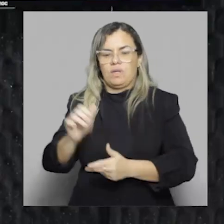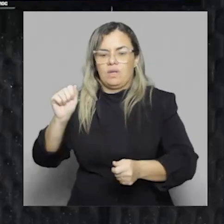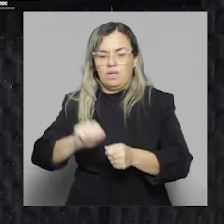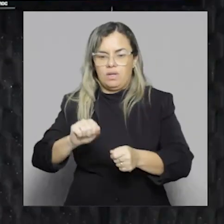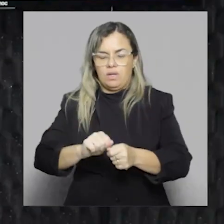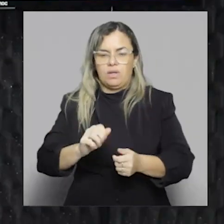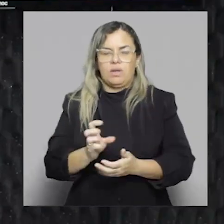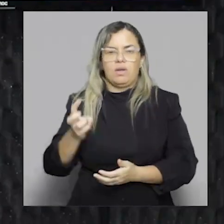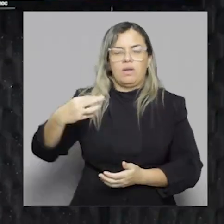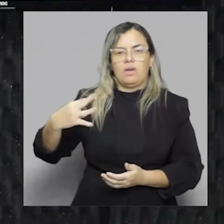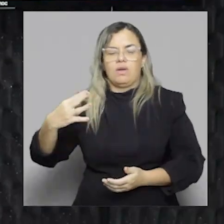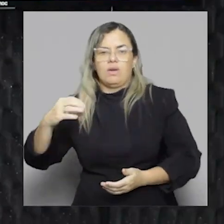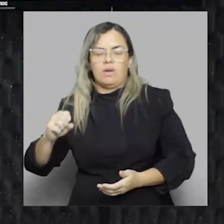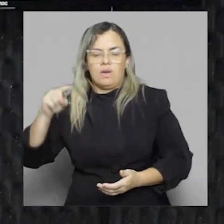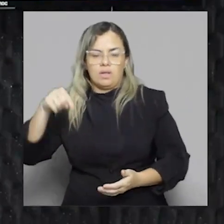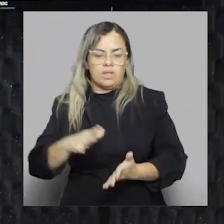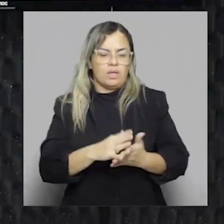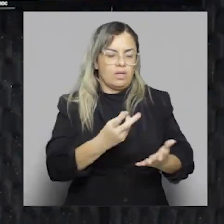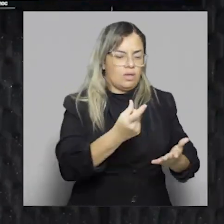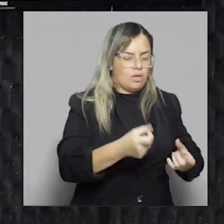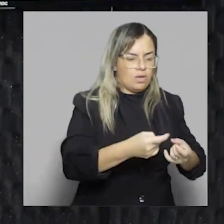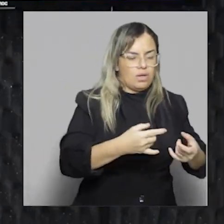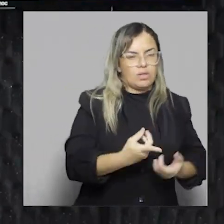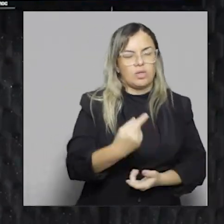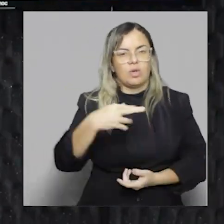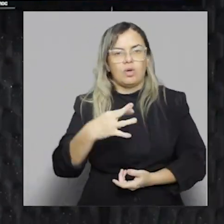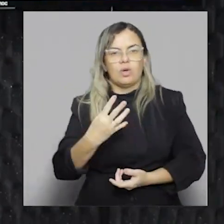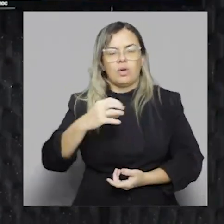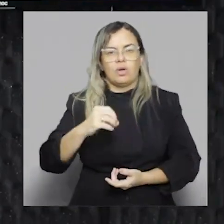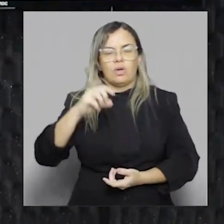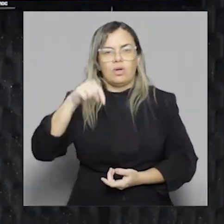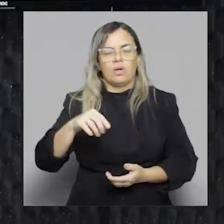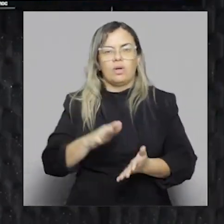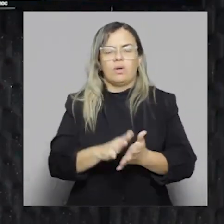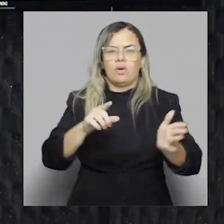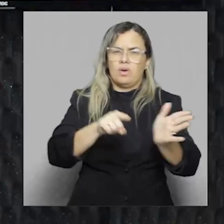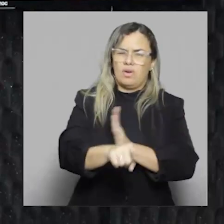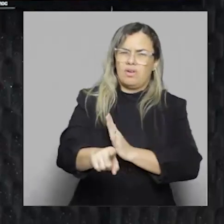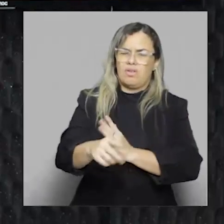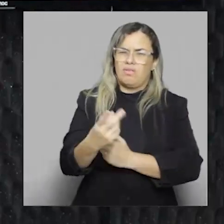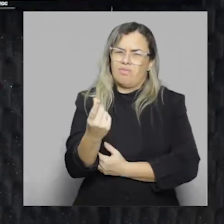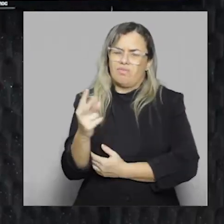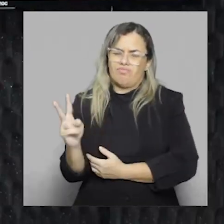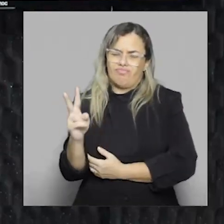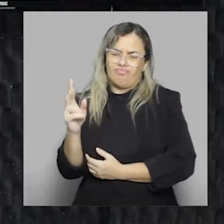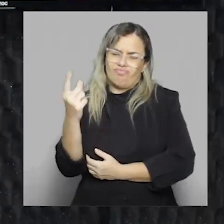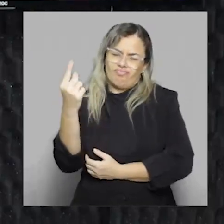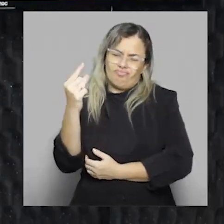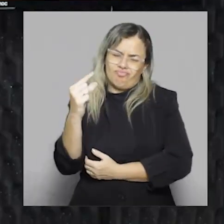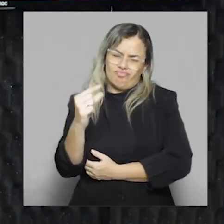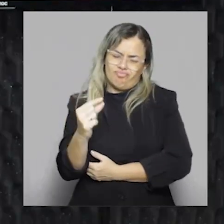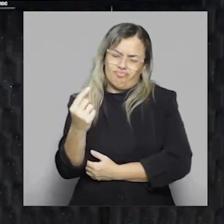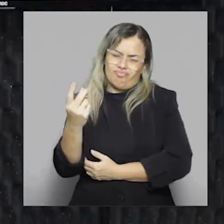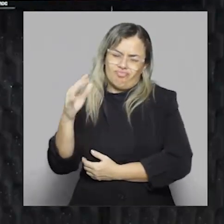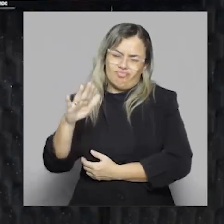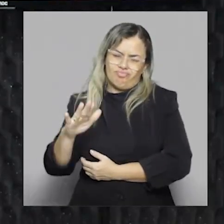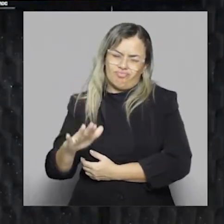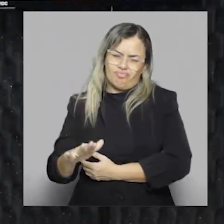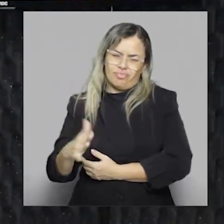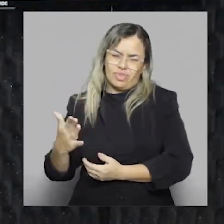Meirelles fez na nota de um cruzeiro, quando ele questiona: a minha arte vale tão pouco, ao ponto de eu ser assassinado em função